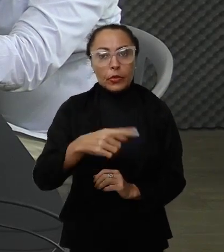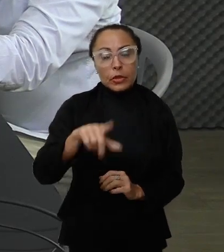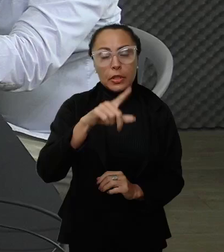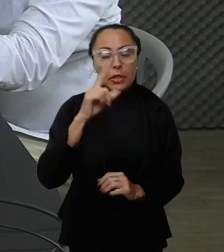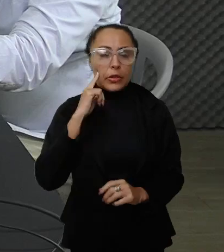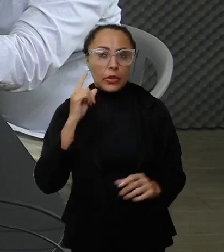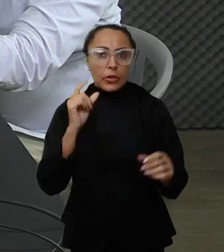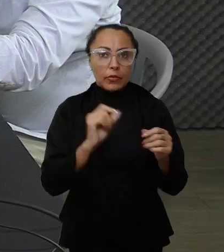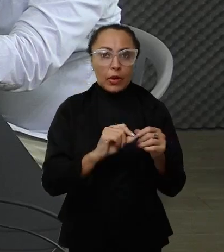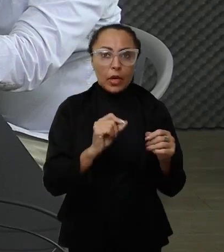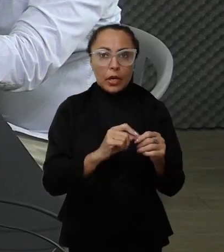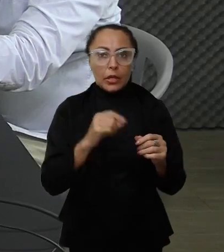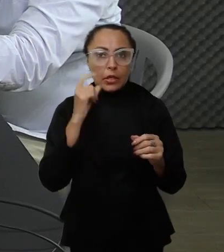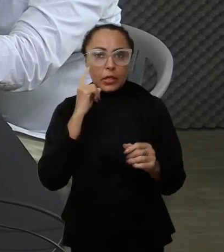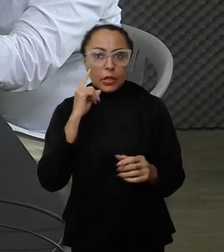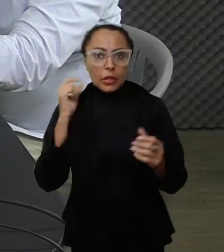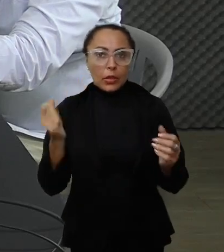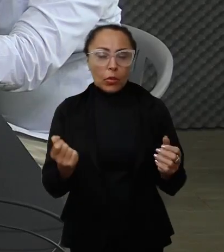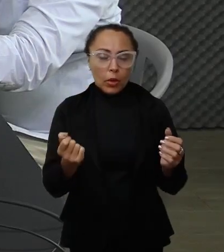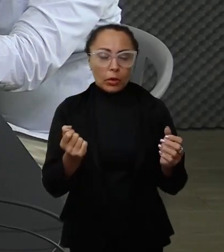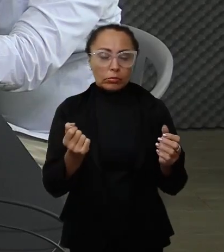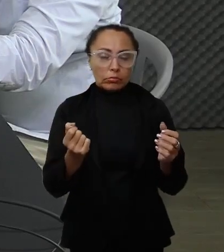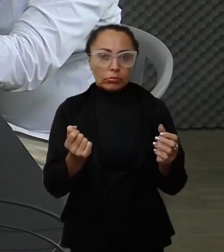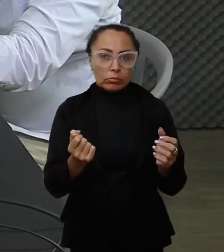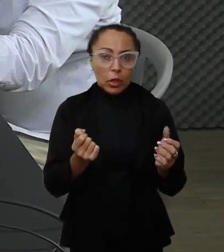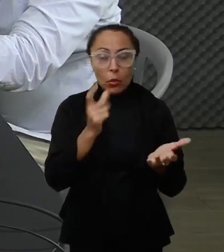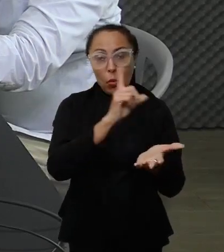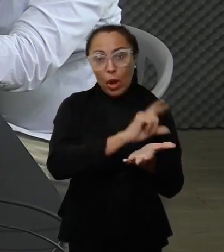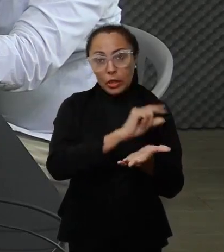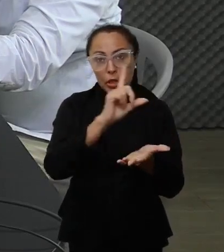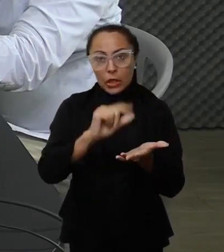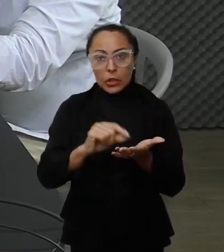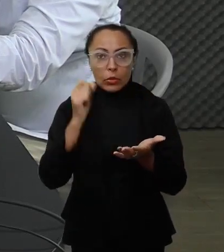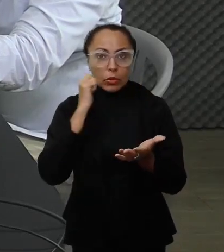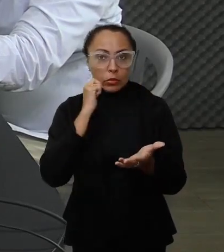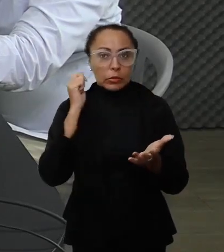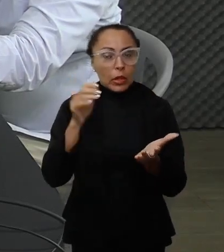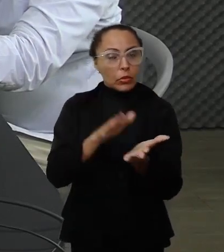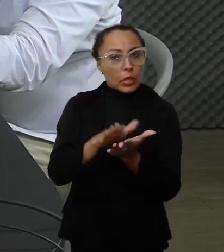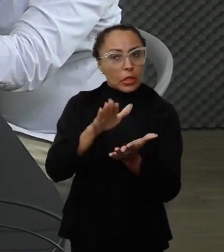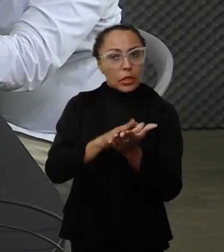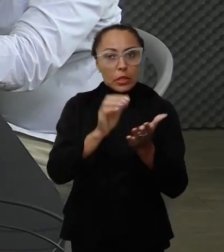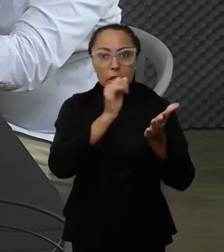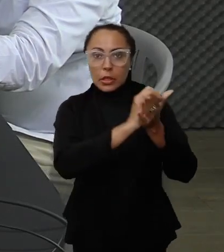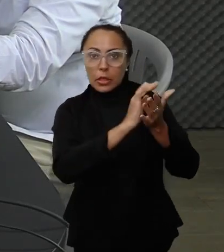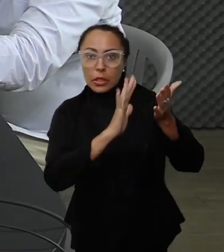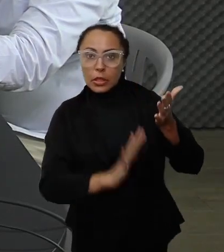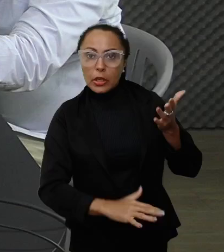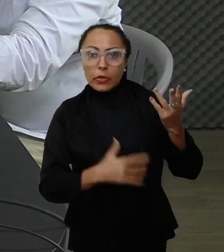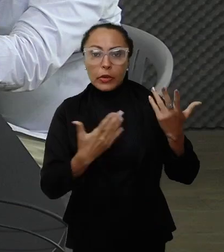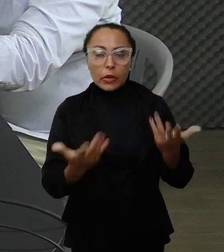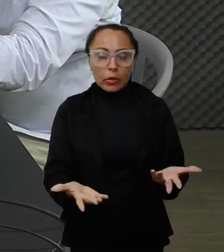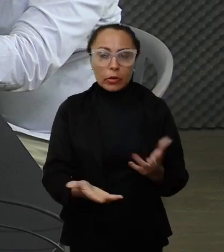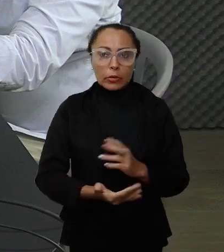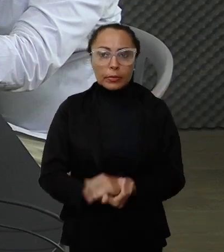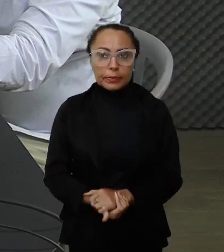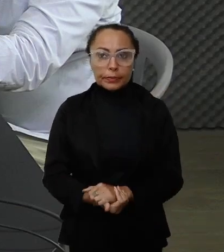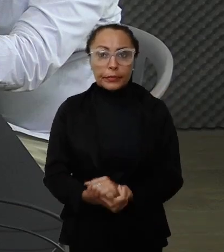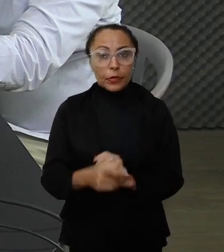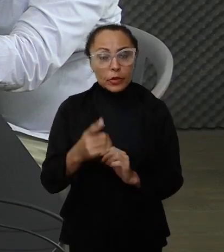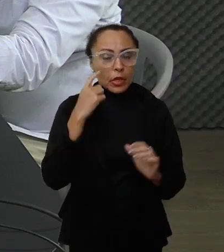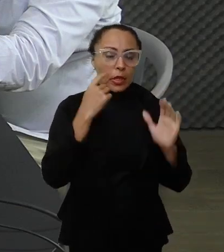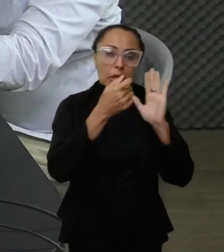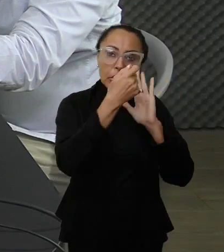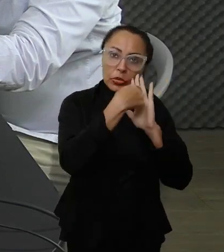um artigo científico, você tem uma descoberta hoje, claro, já é outra realidade, não é como o homem primitivo. Você escreve,